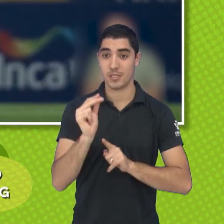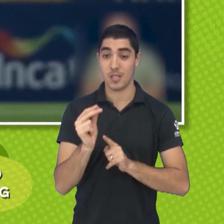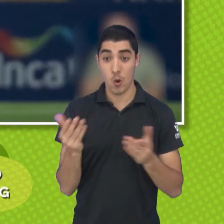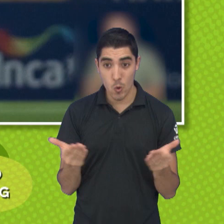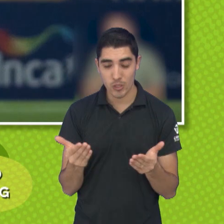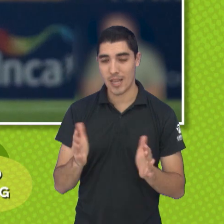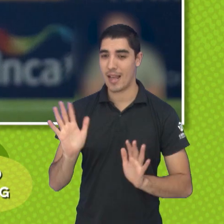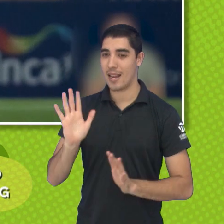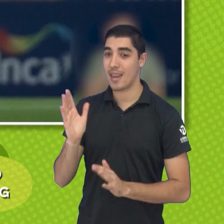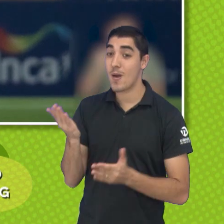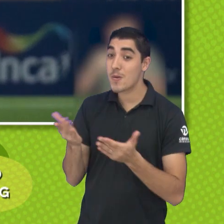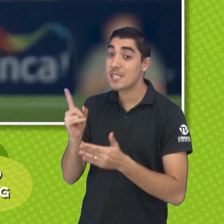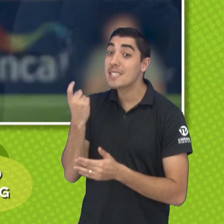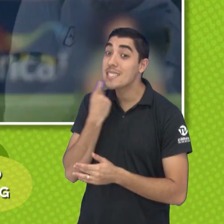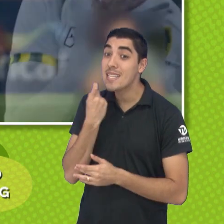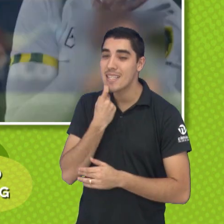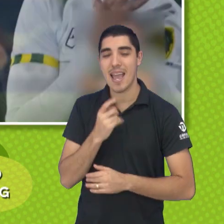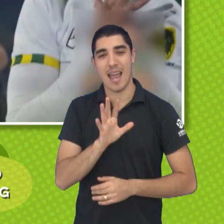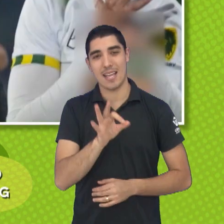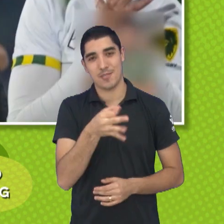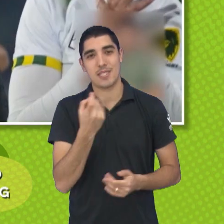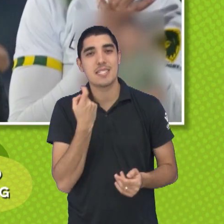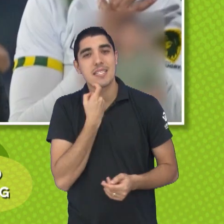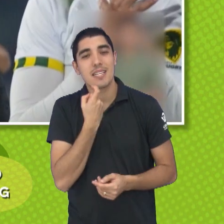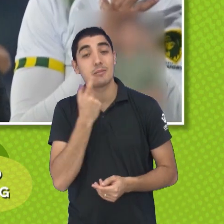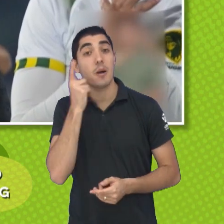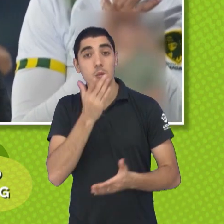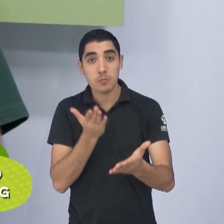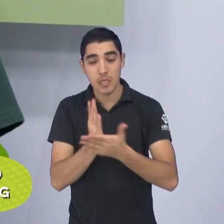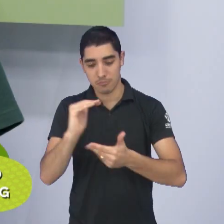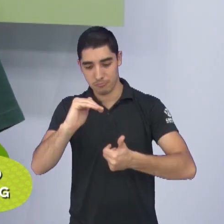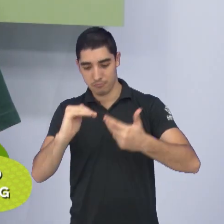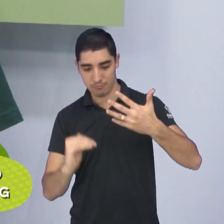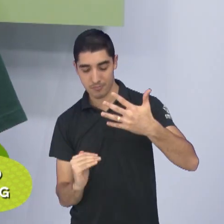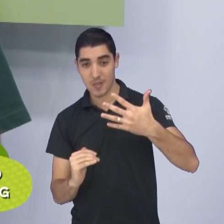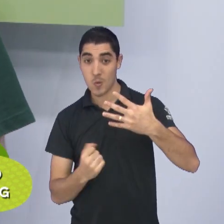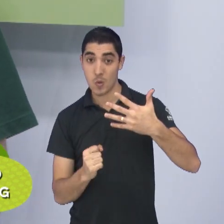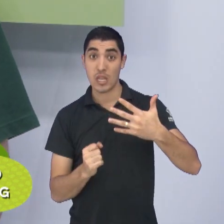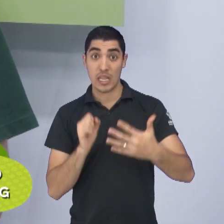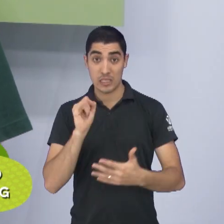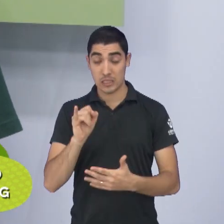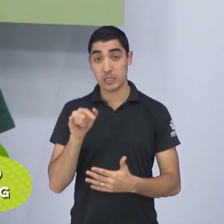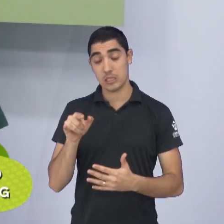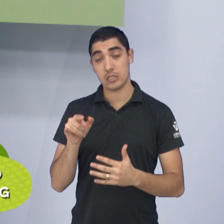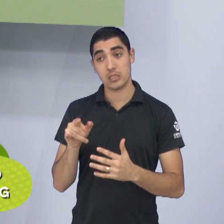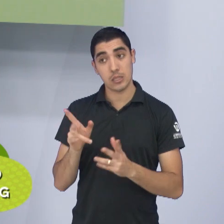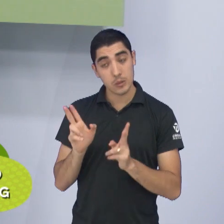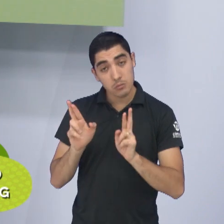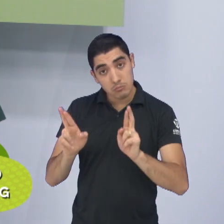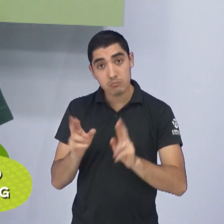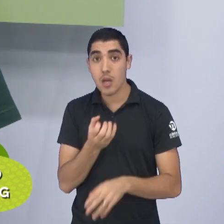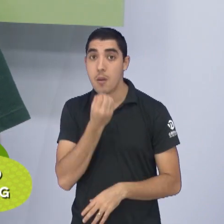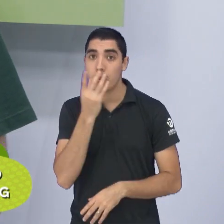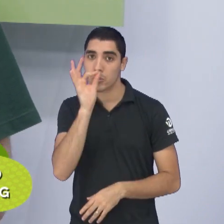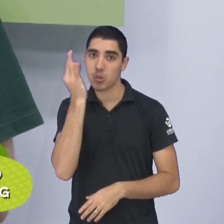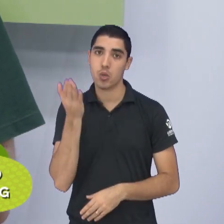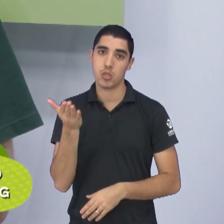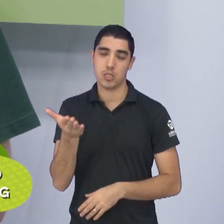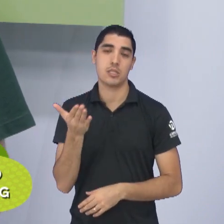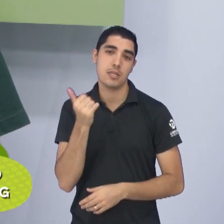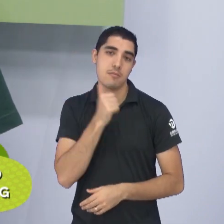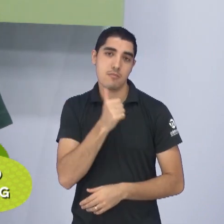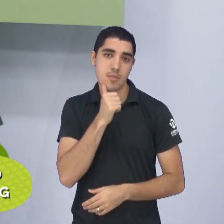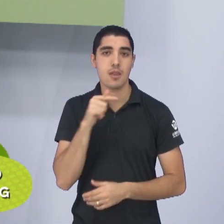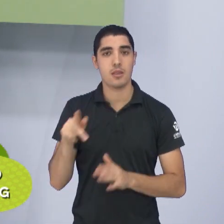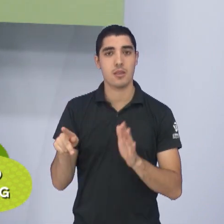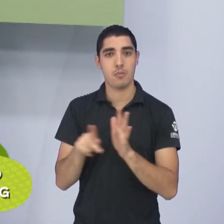sexta-feira. Hoje não, sexta-feira. Para entrar nesse G8 aí, enfim, ficar no meio da briga. Então, boa sorte para as meninas que vão